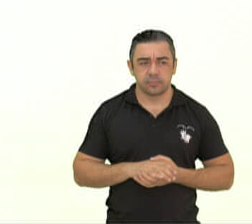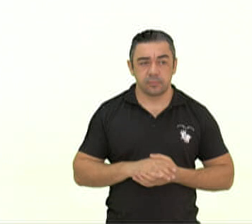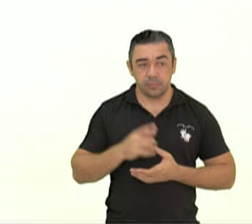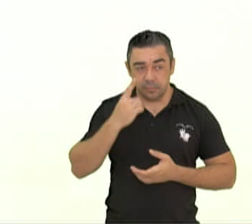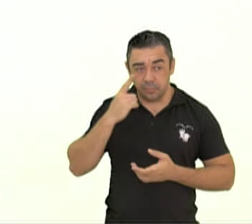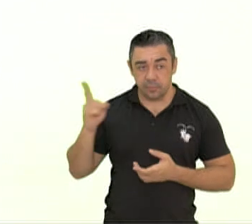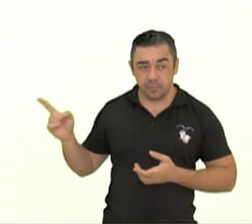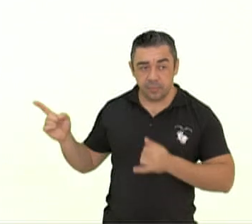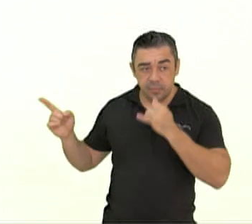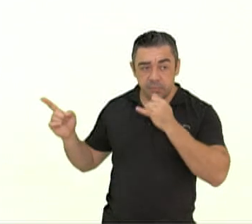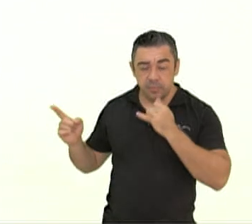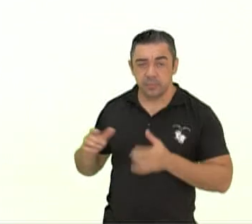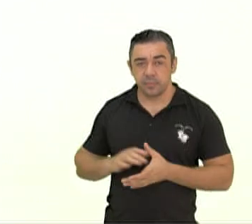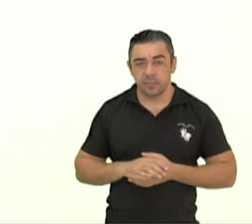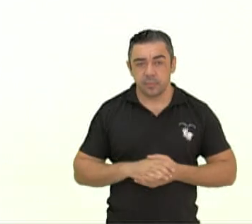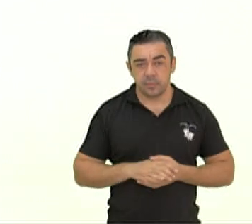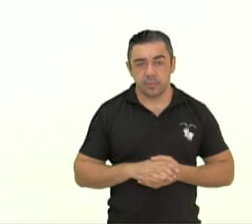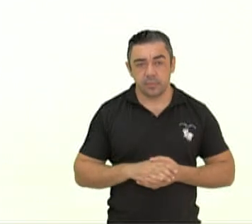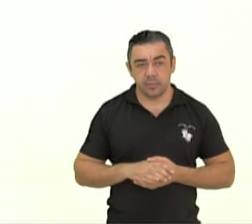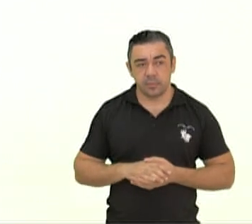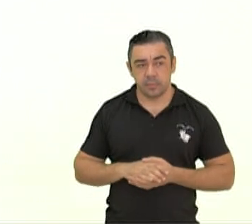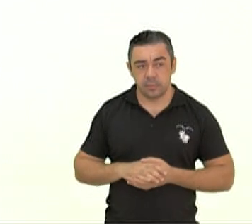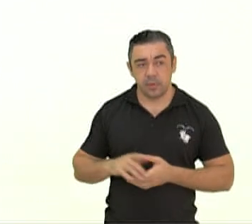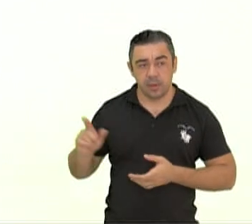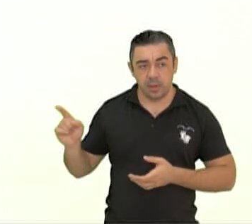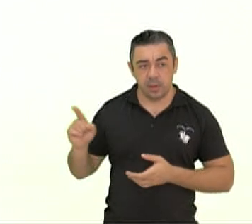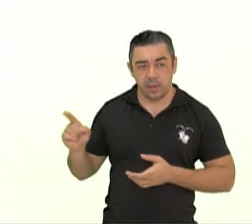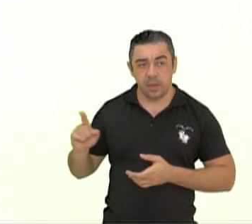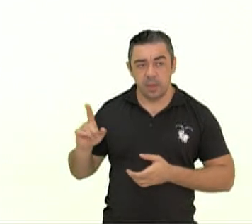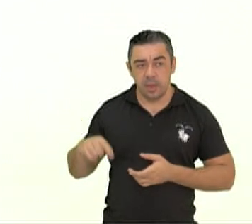Olha aqui o exemplo, verbo nominal, quando o verbo indicação,